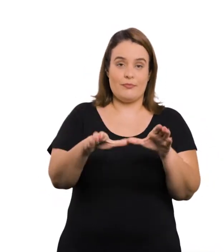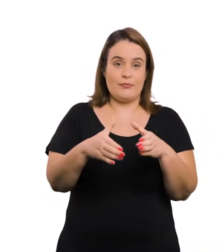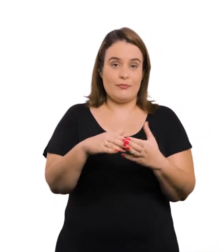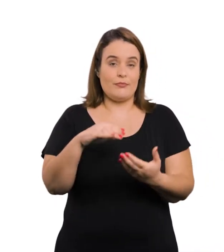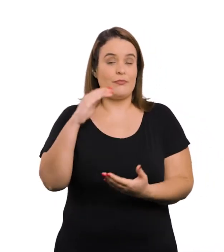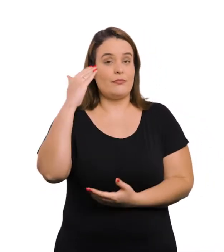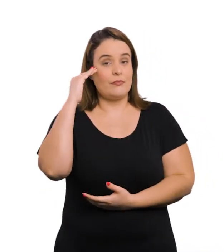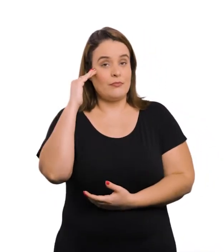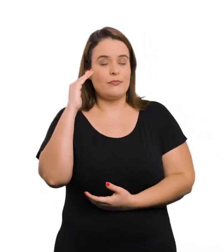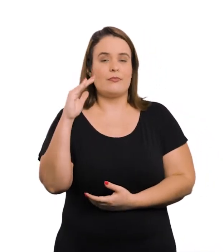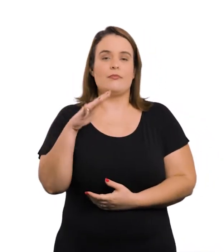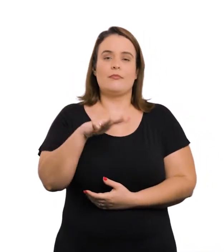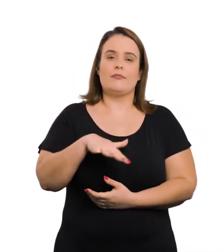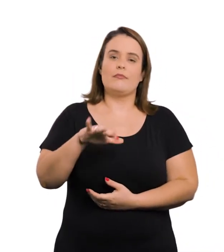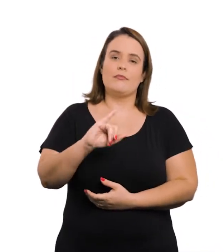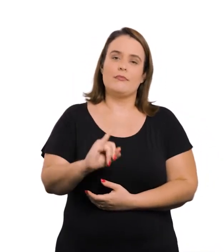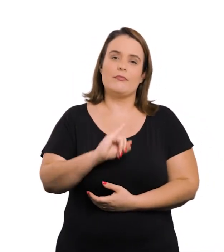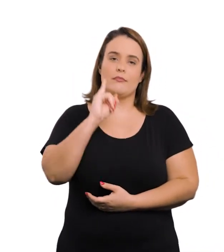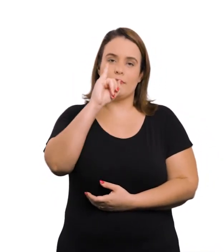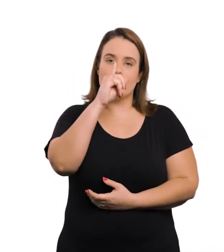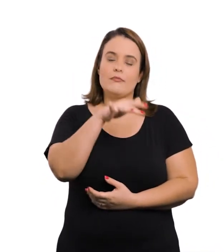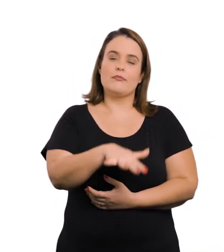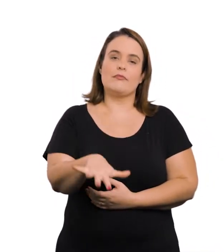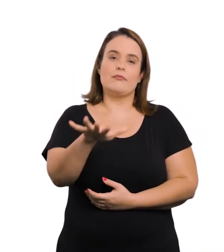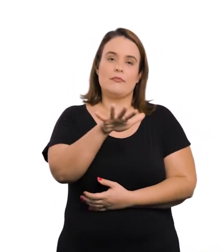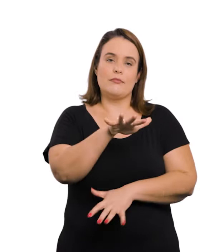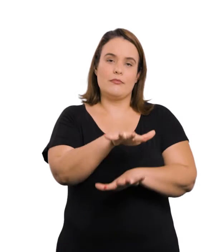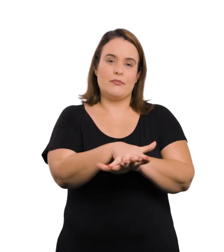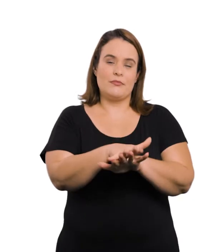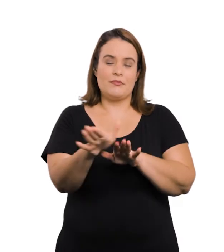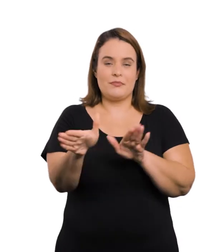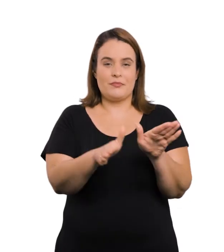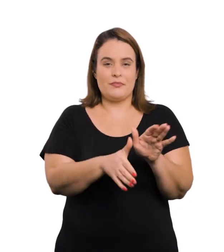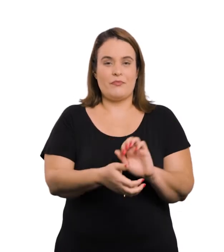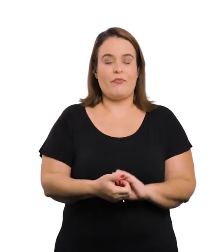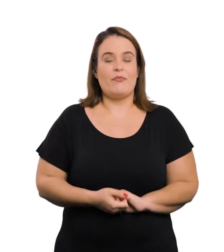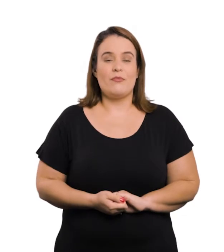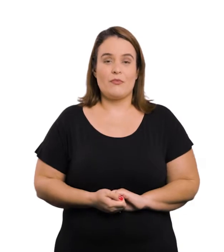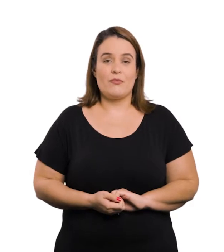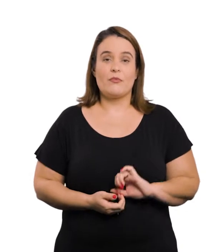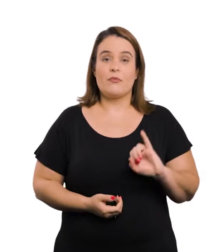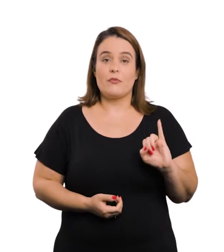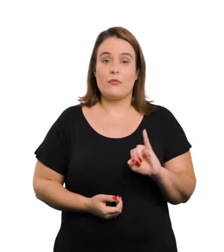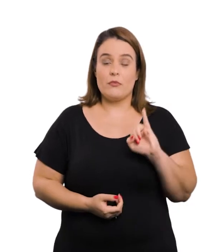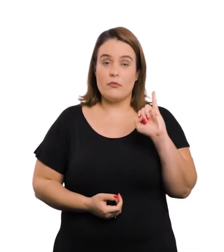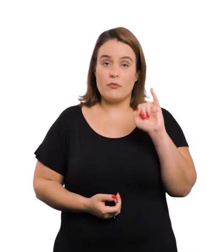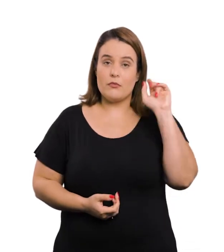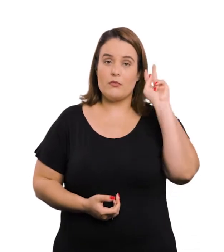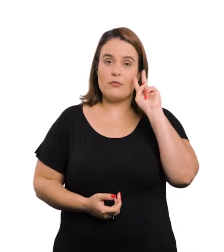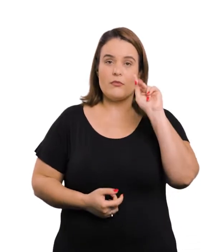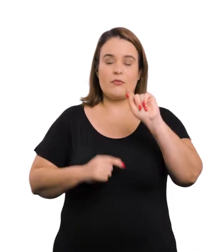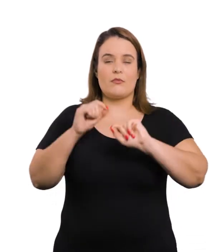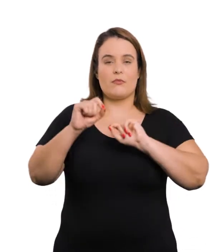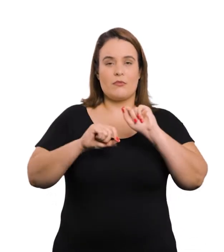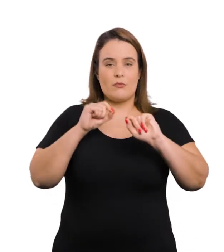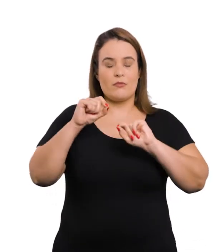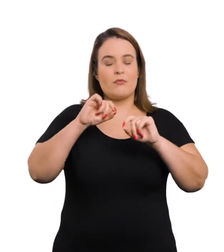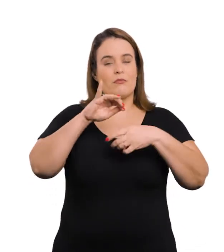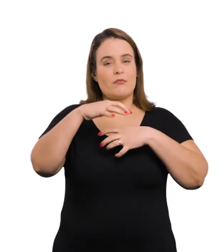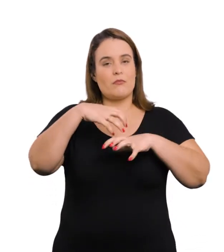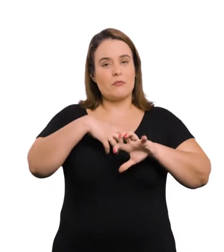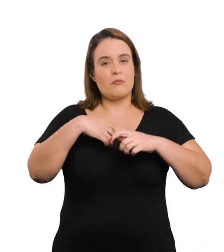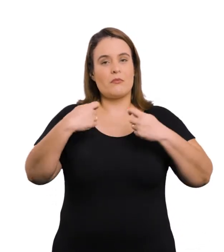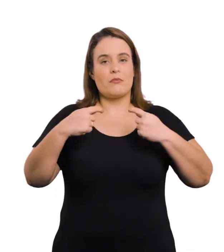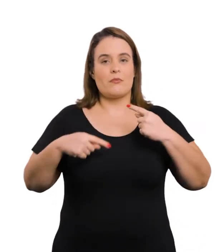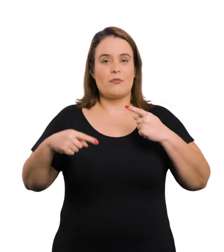equipes entendam a importância de um ambiente inclusivo e acessível. É fundamental entender que a sensibilização